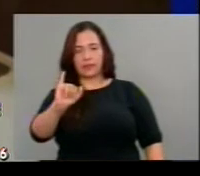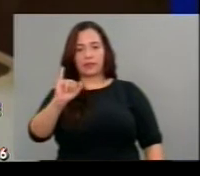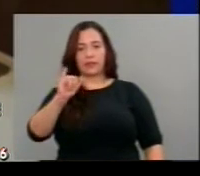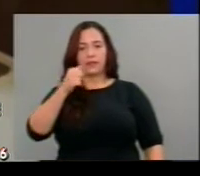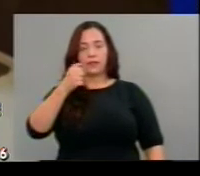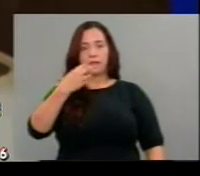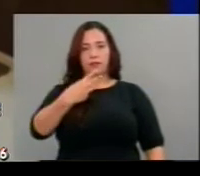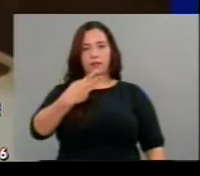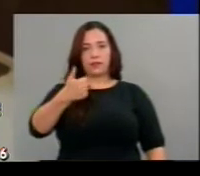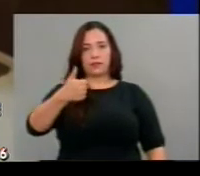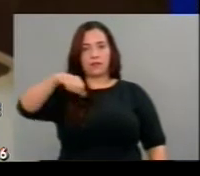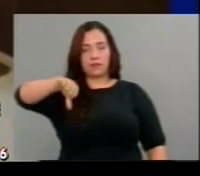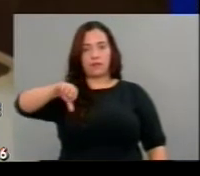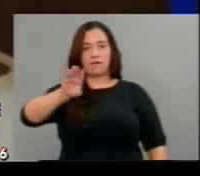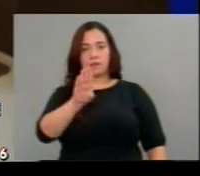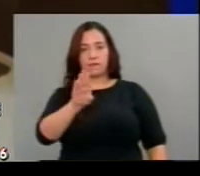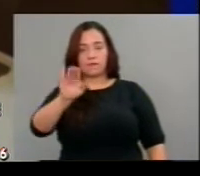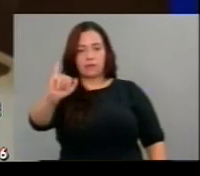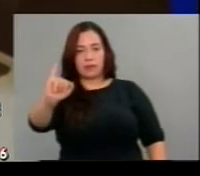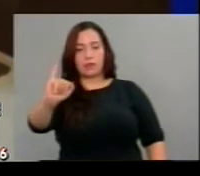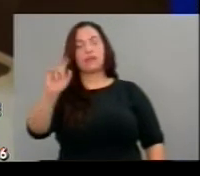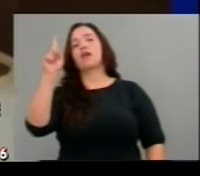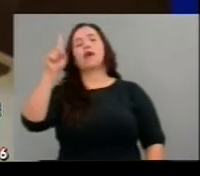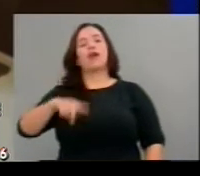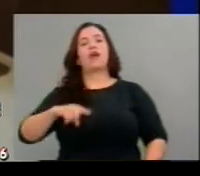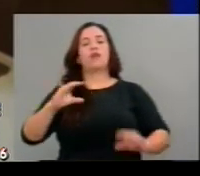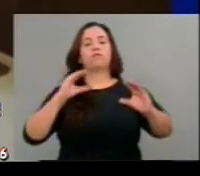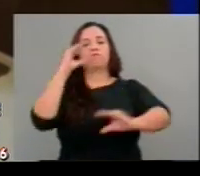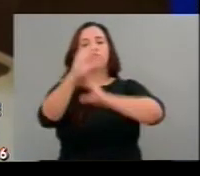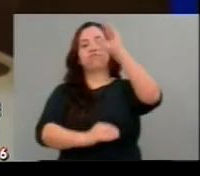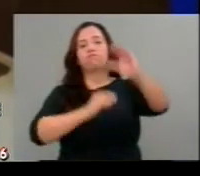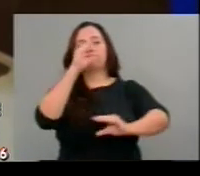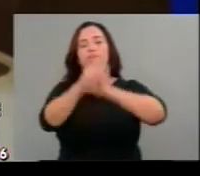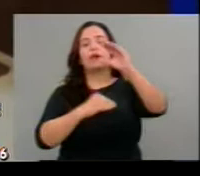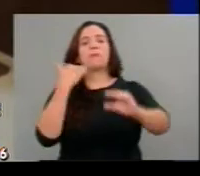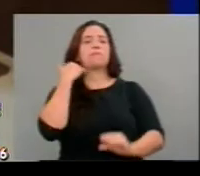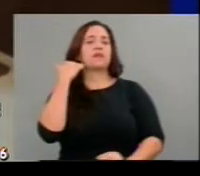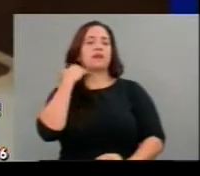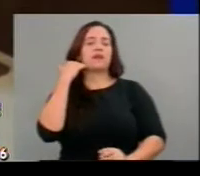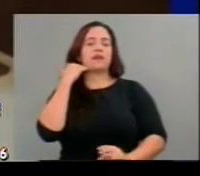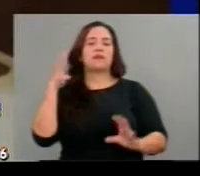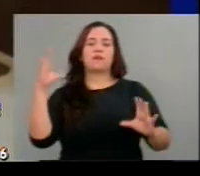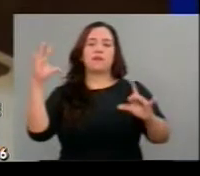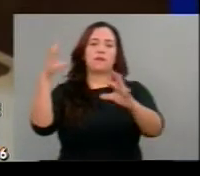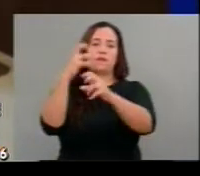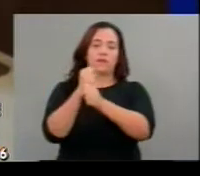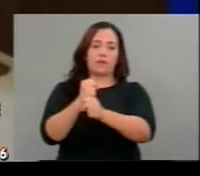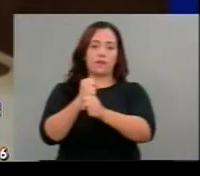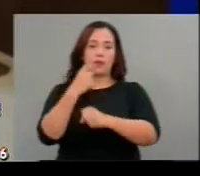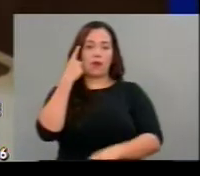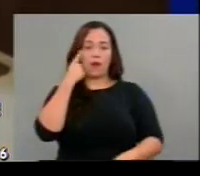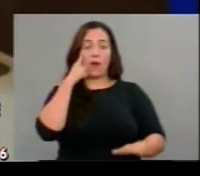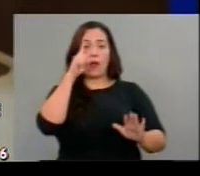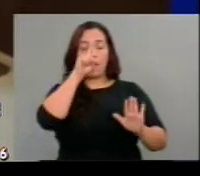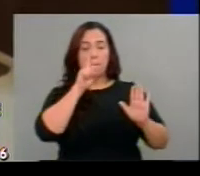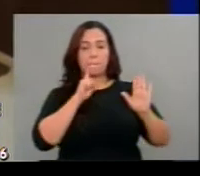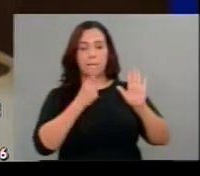1.319 bilhões, emissão de títulos da dívida pública e outras receitas financeiras. Deputada Jana, está aqui, esse amarelo